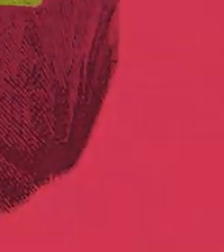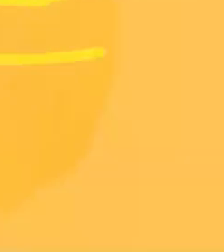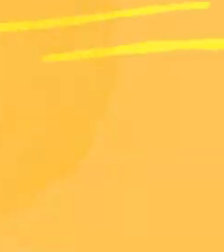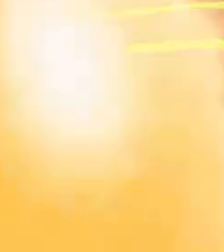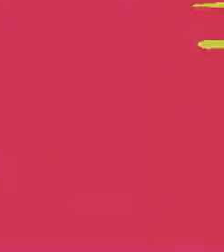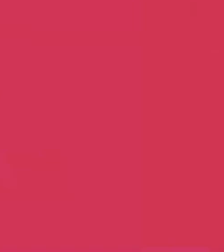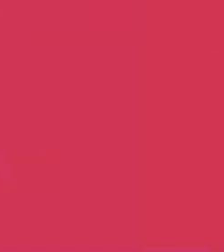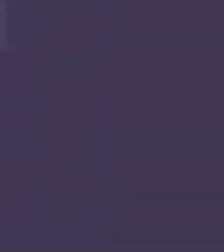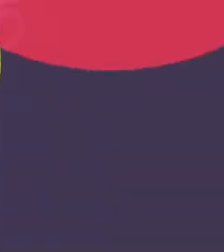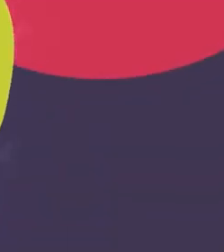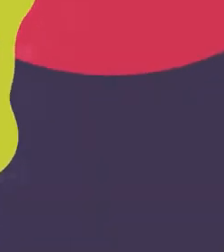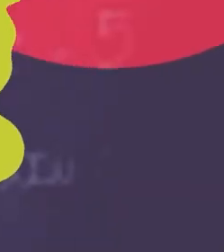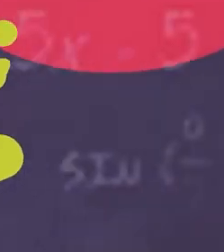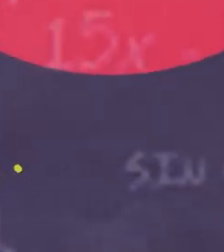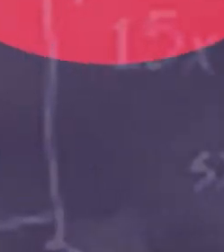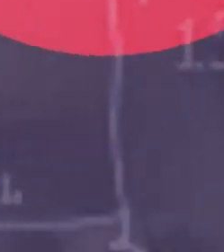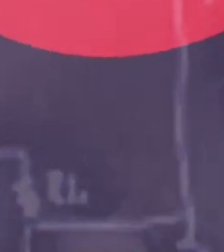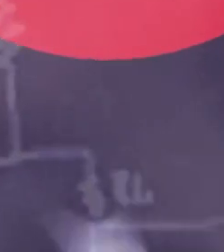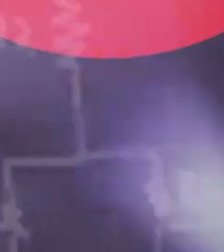Música